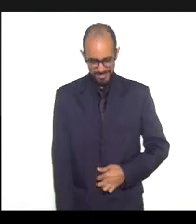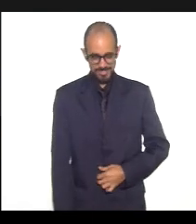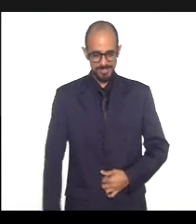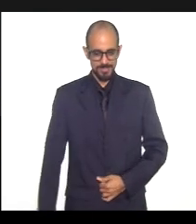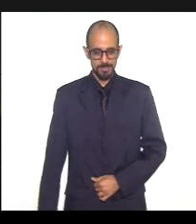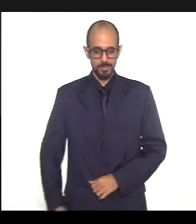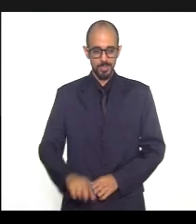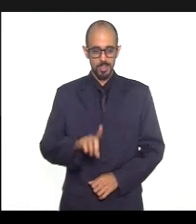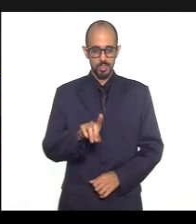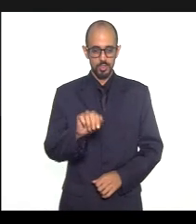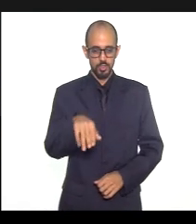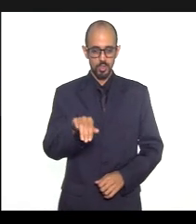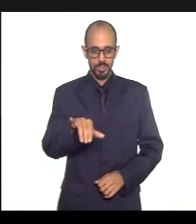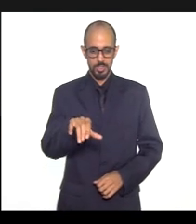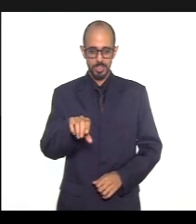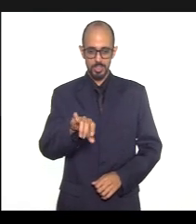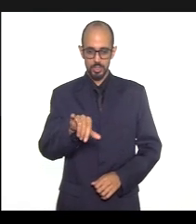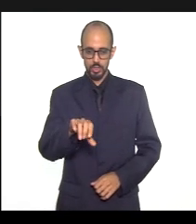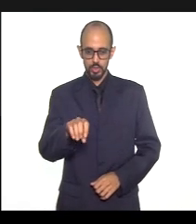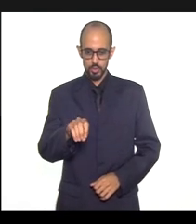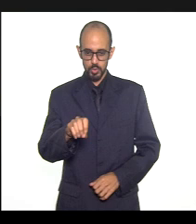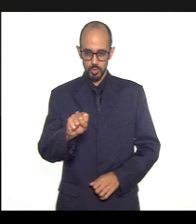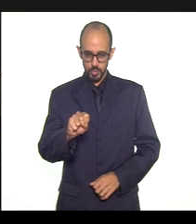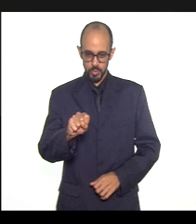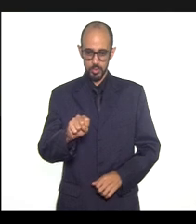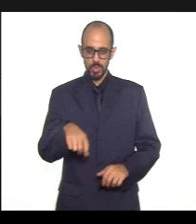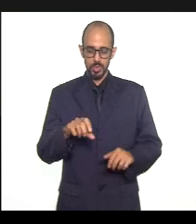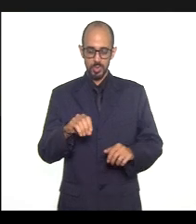Dionísio, está preparando a gravata?